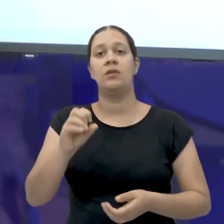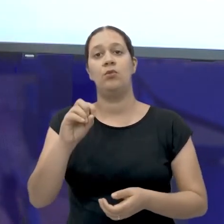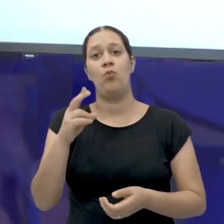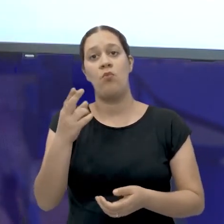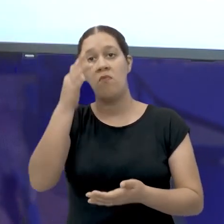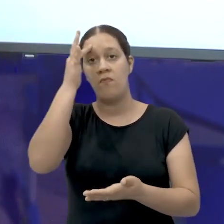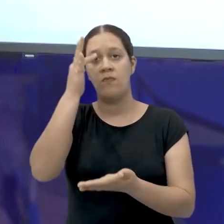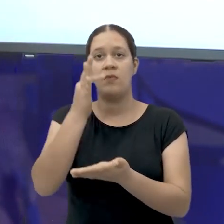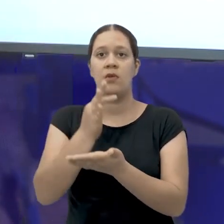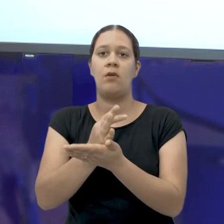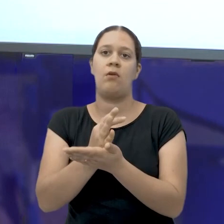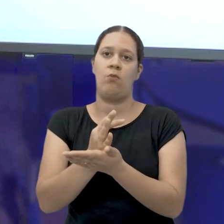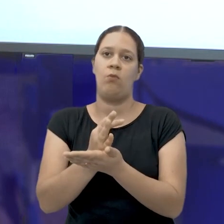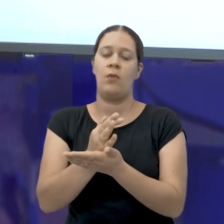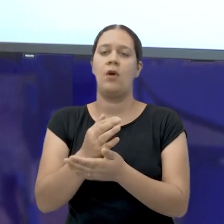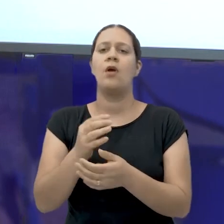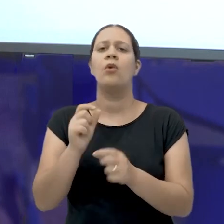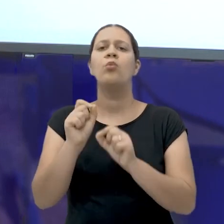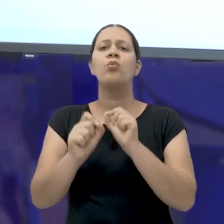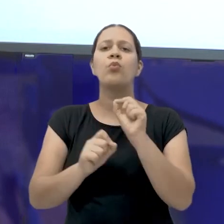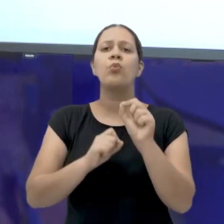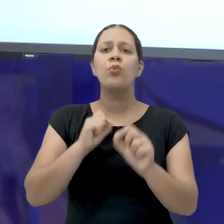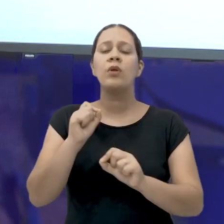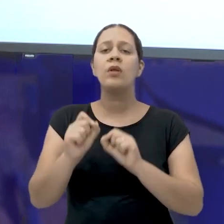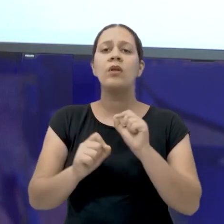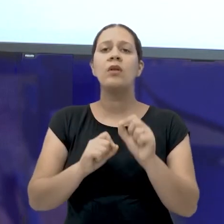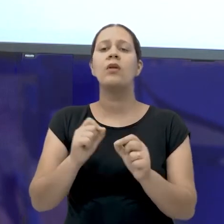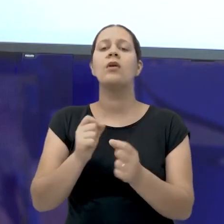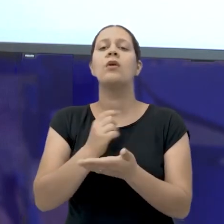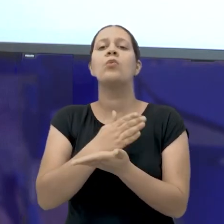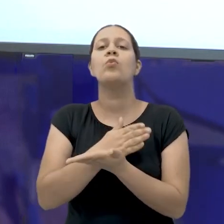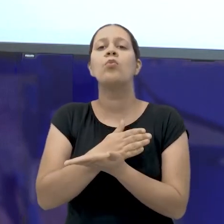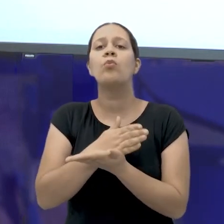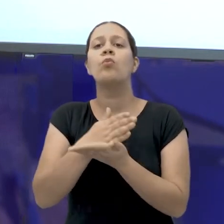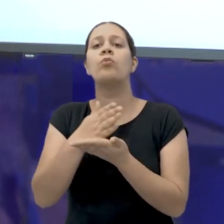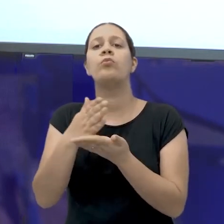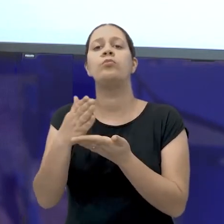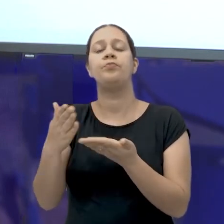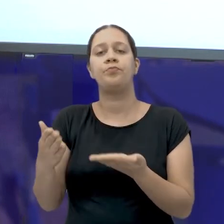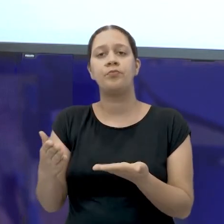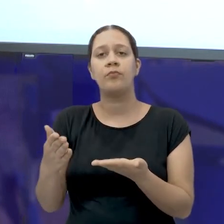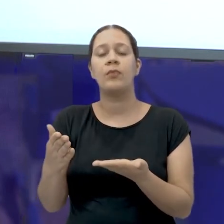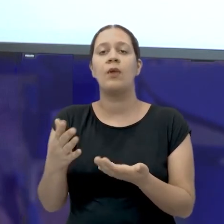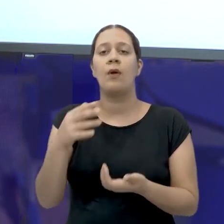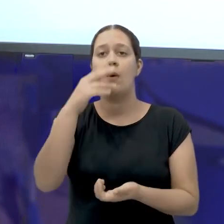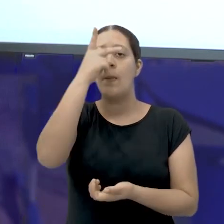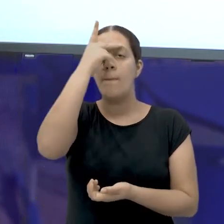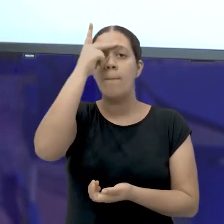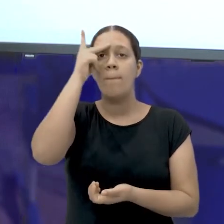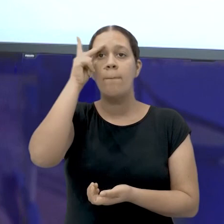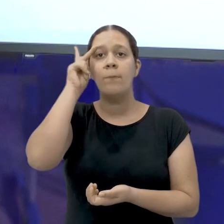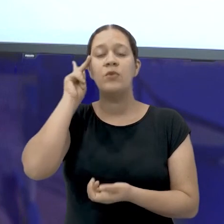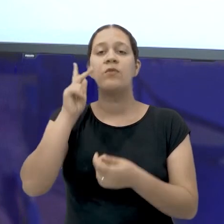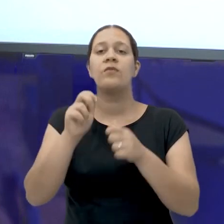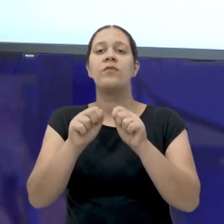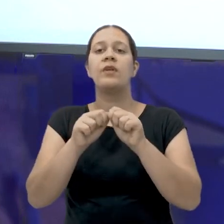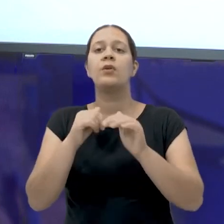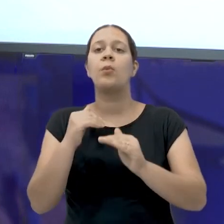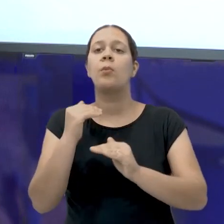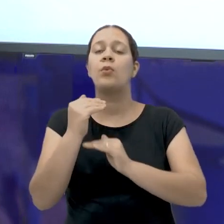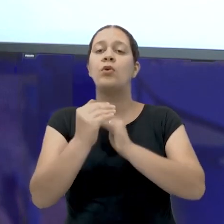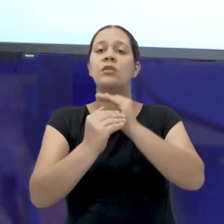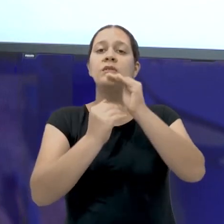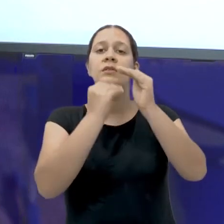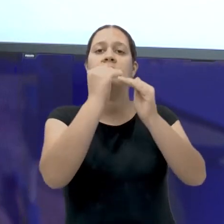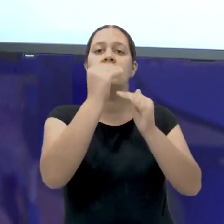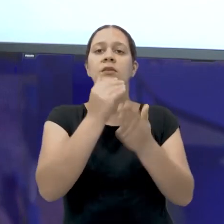Aí você pode perguntar, professor, sim, o que quer dizer iniciado? Bom, iniciado é aquela pessoa que fez o seu processo de